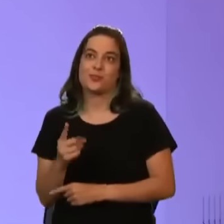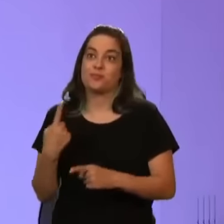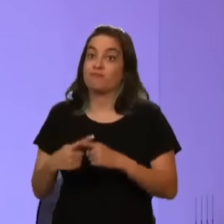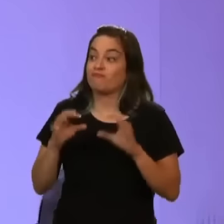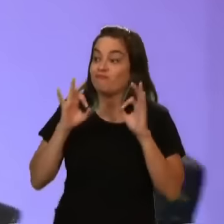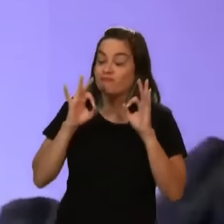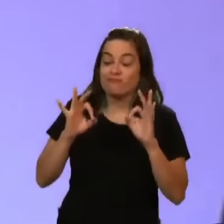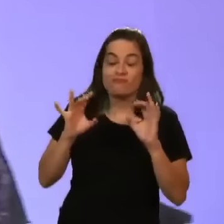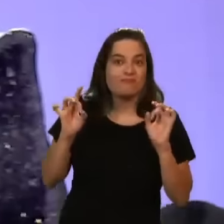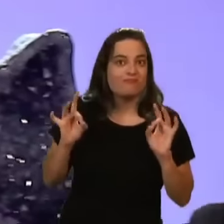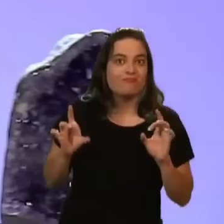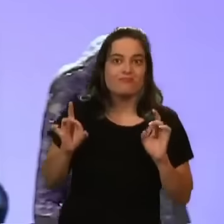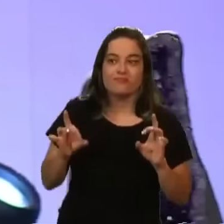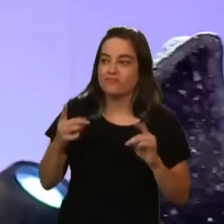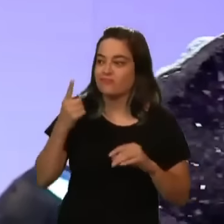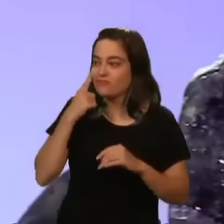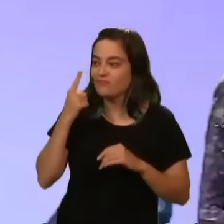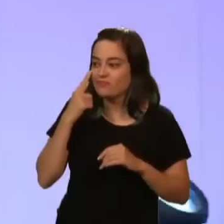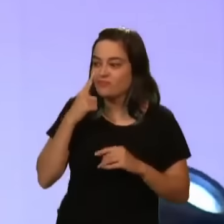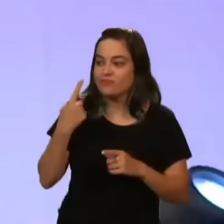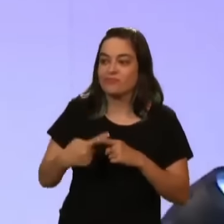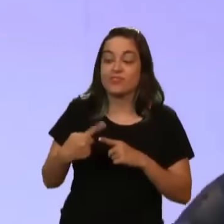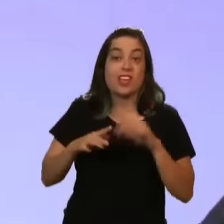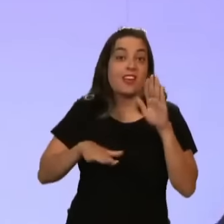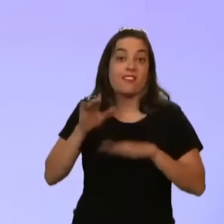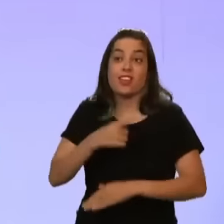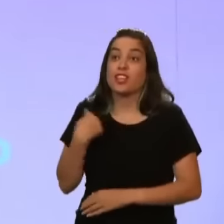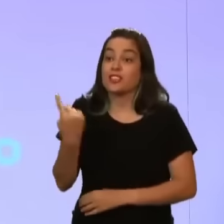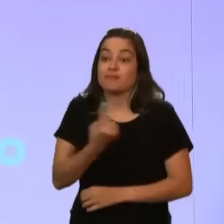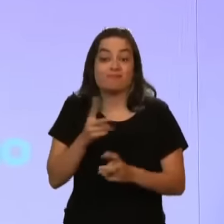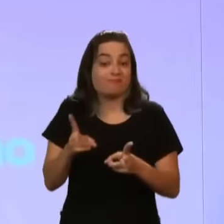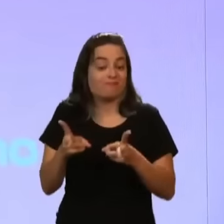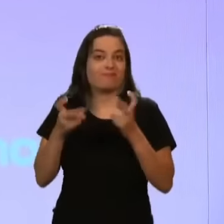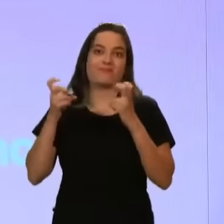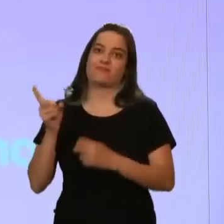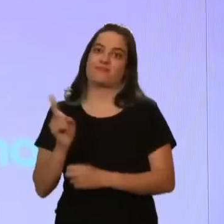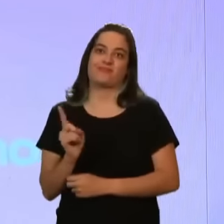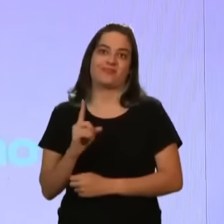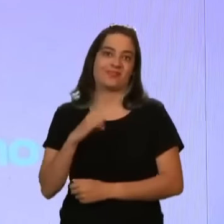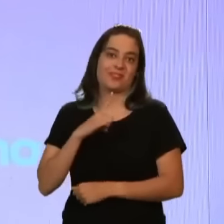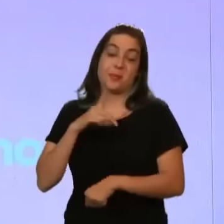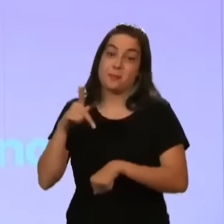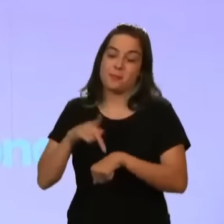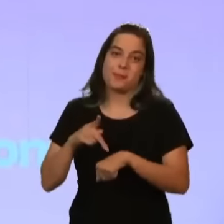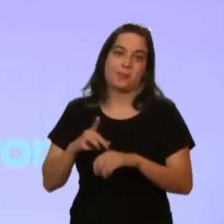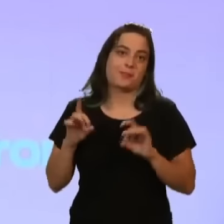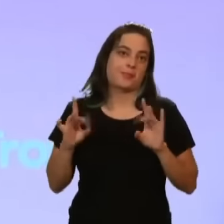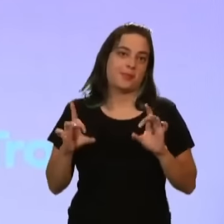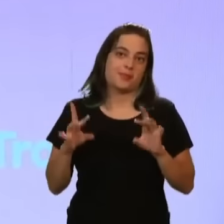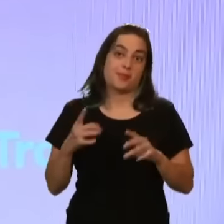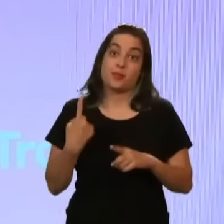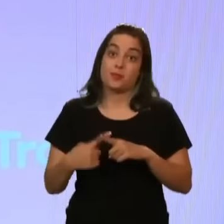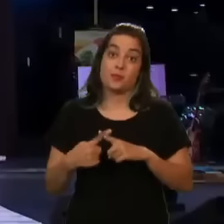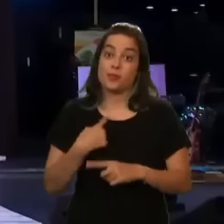é impressionante como às vezes a gente nem percebe que uma pedra é preciosa, porque nós